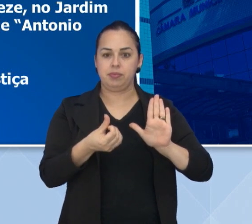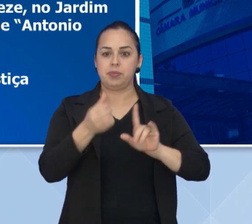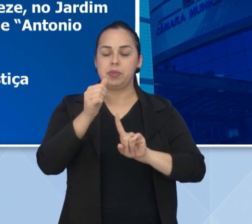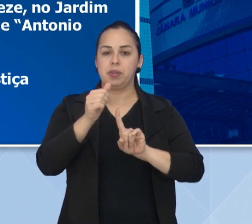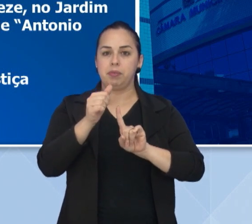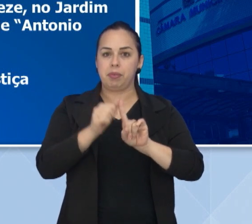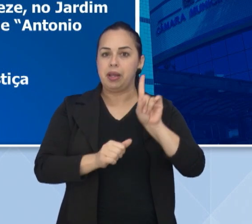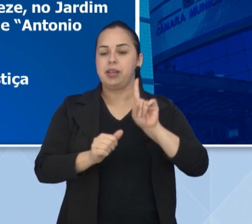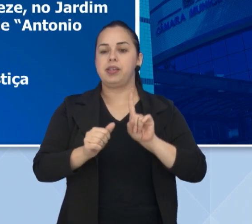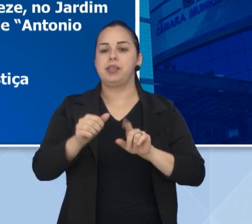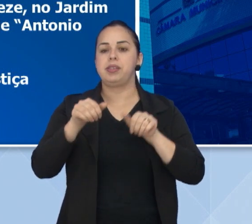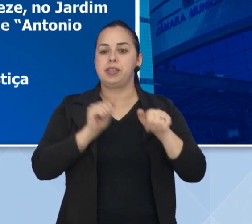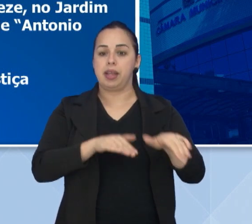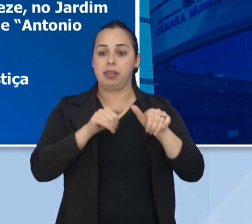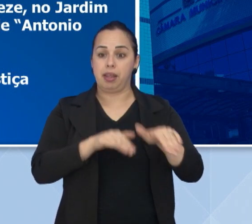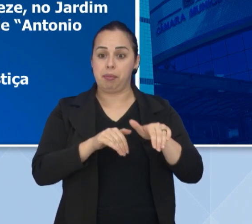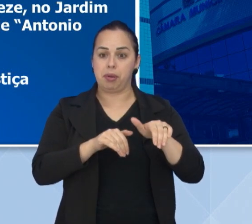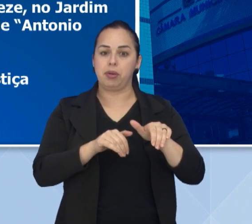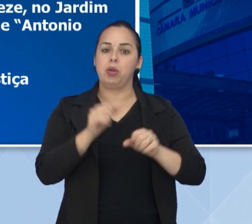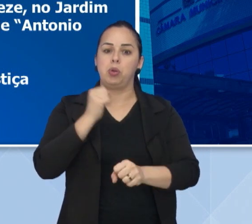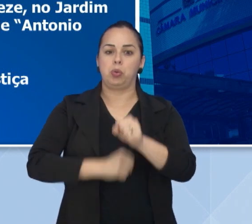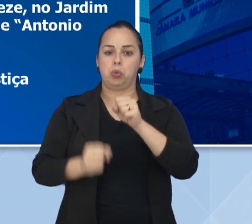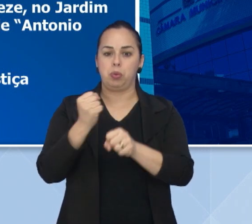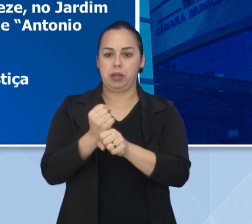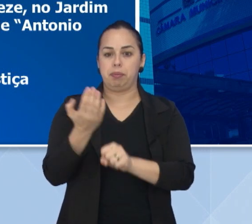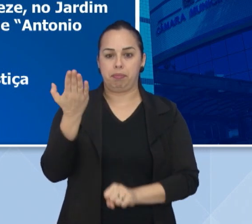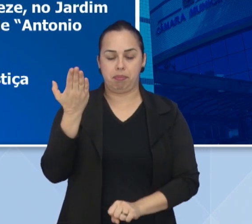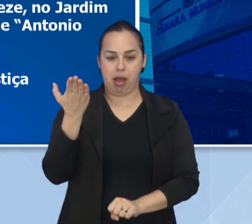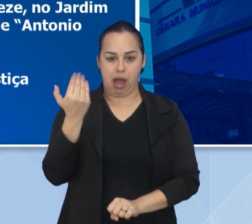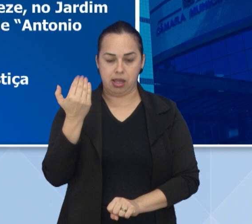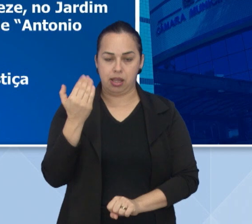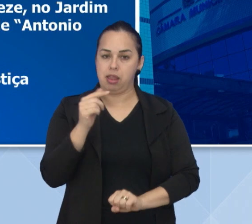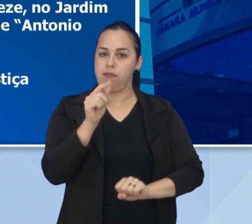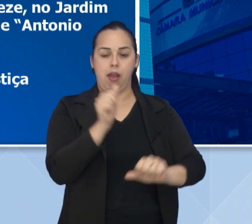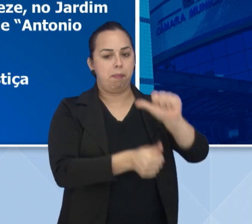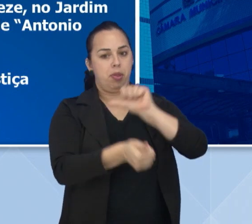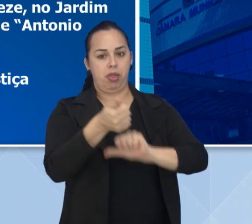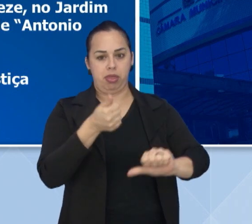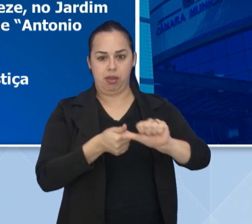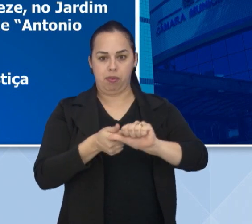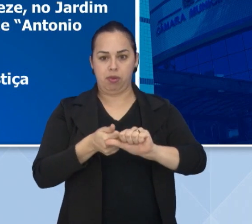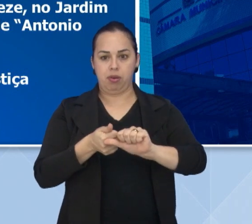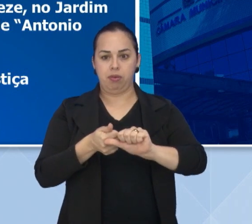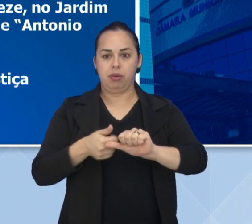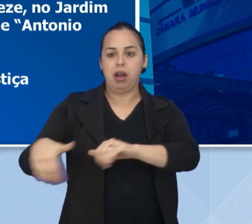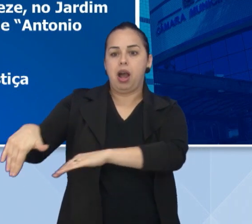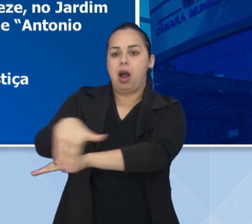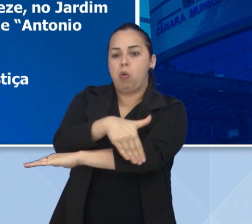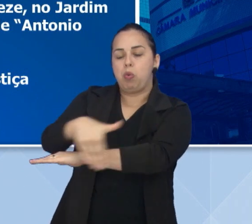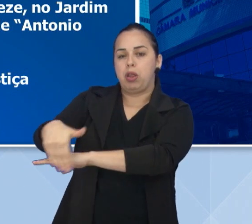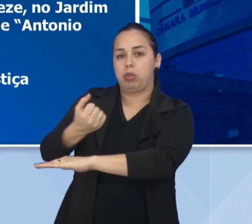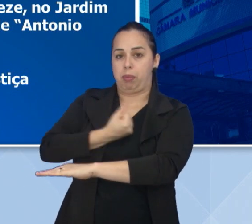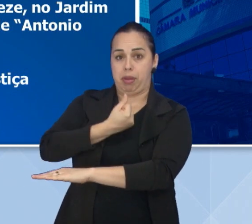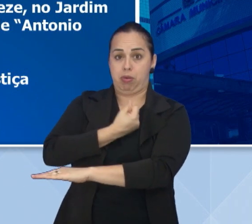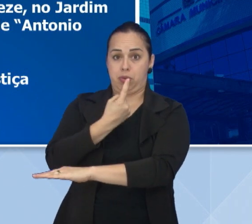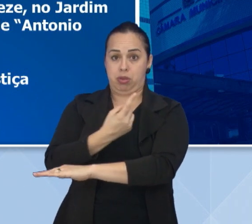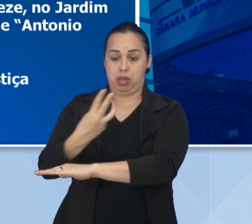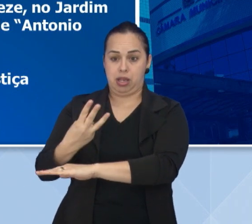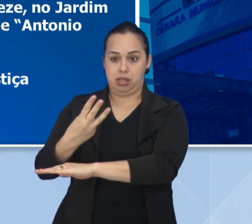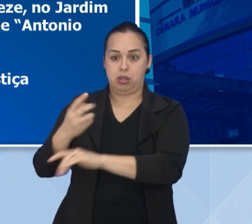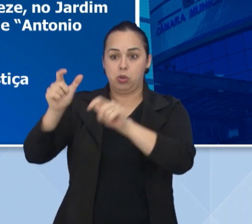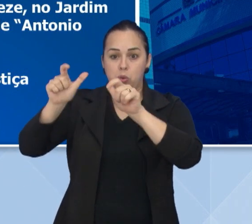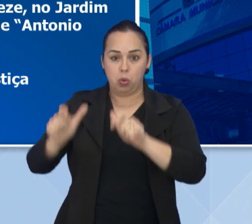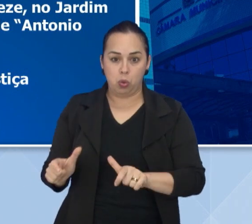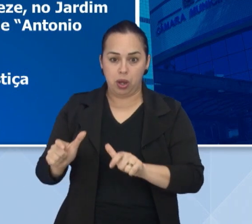10.766, de 25 de setembro de 2023, que dispõe sobre a denominação da Rua 13, no